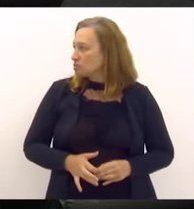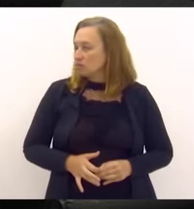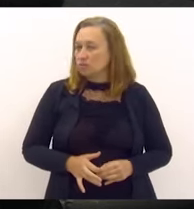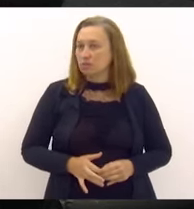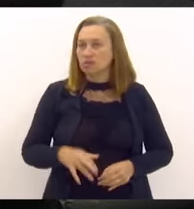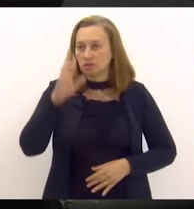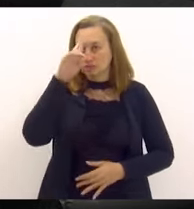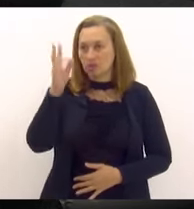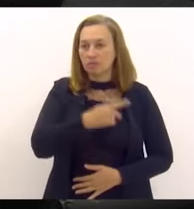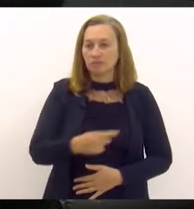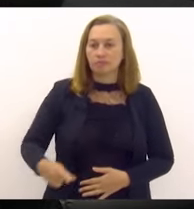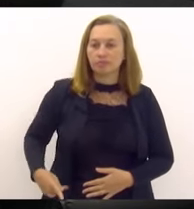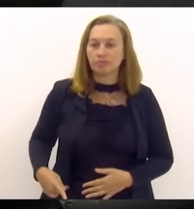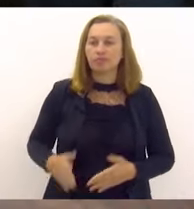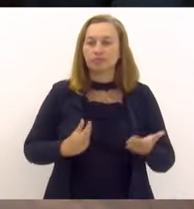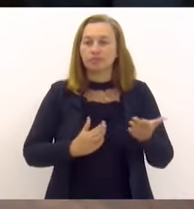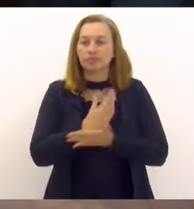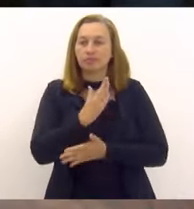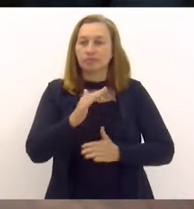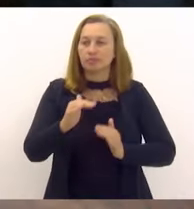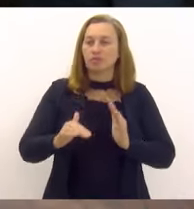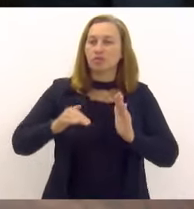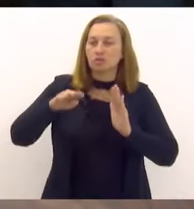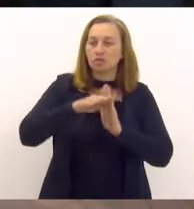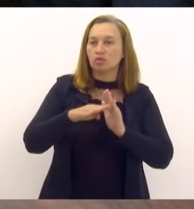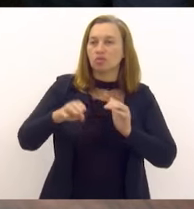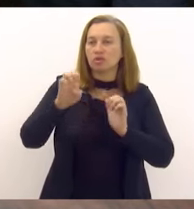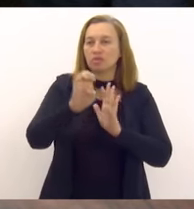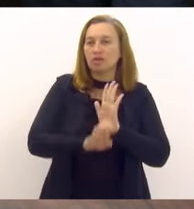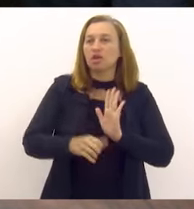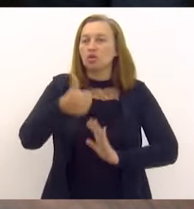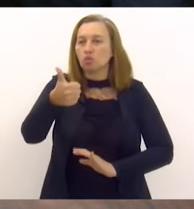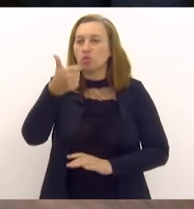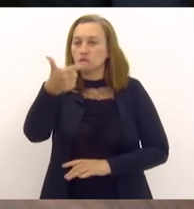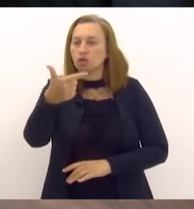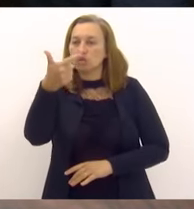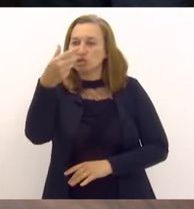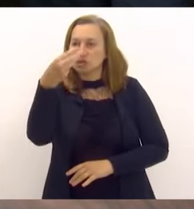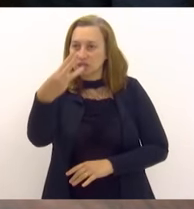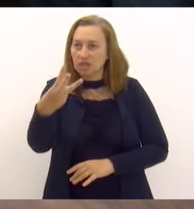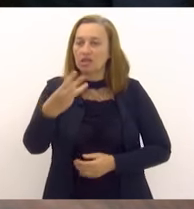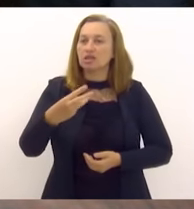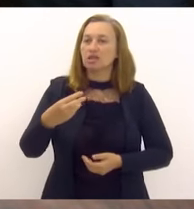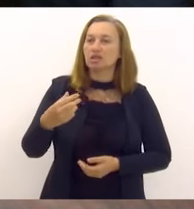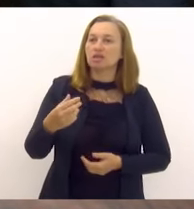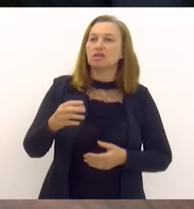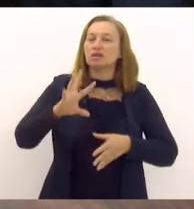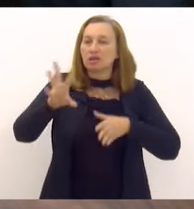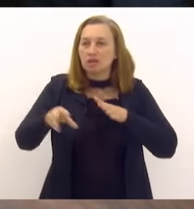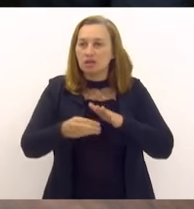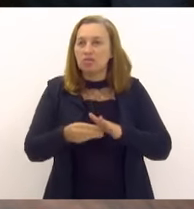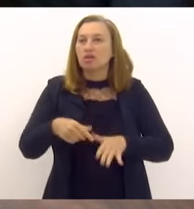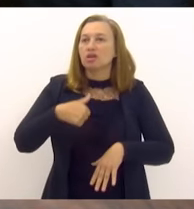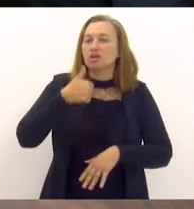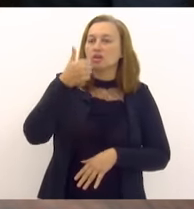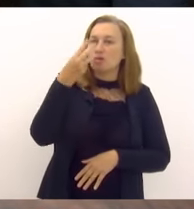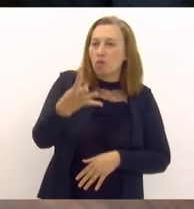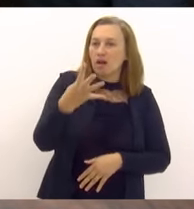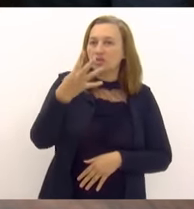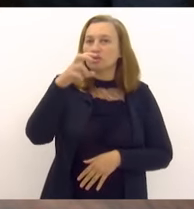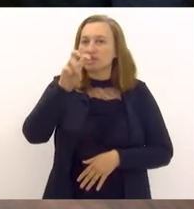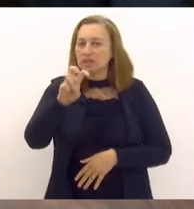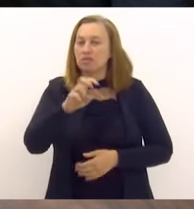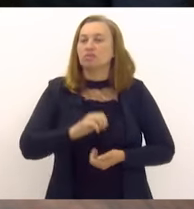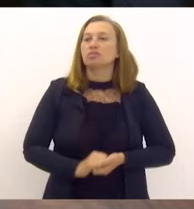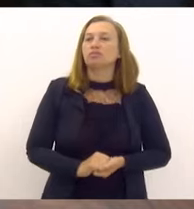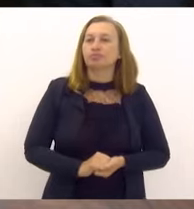Senhor presidente, o parecer é favorável com subemendas, emendas 1, 2 e 3, favorável com subemenda aglutinativa, emendas número 4 e